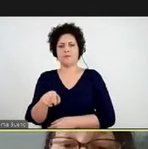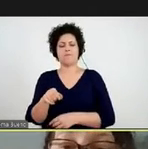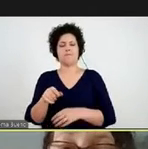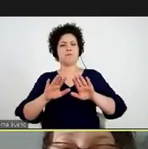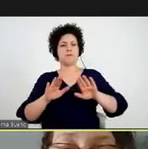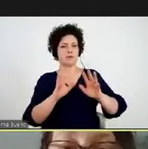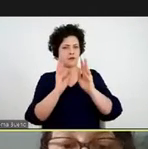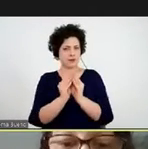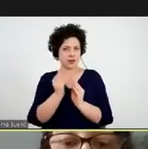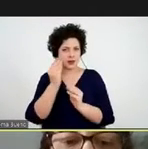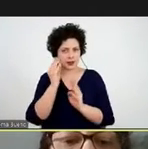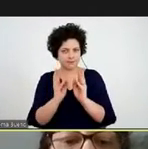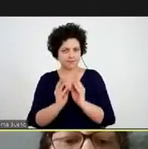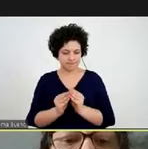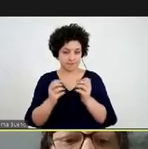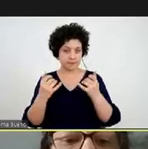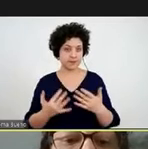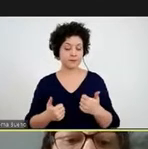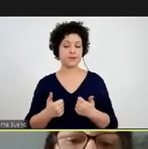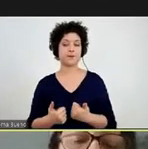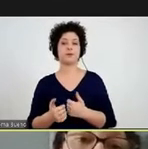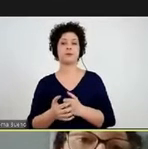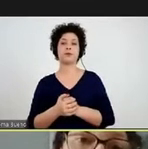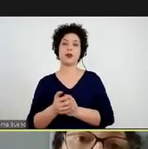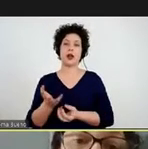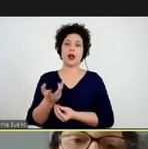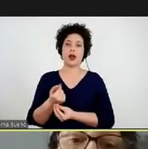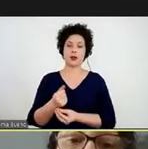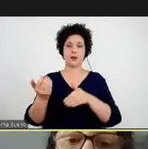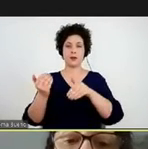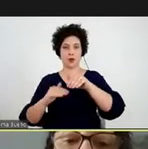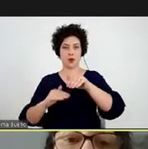ser breve, tá? Então, as obras do acervo da